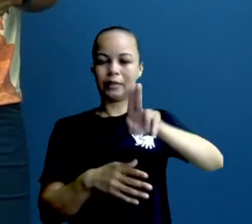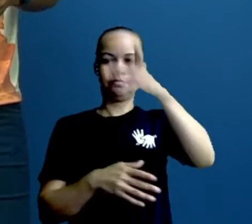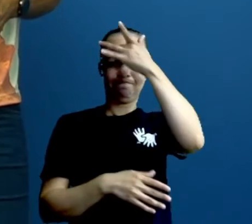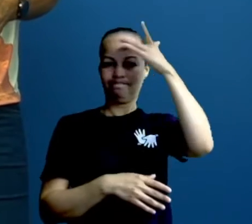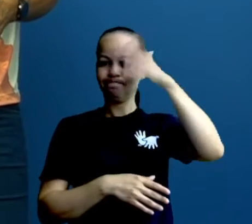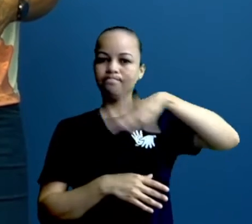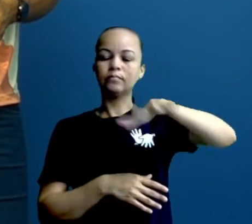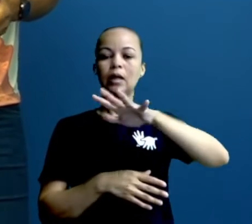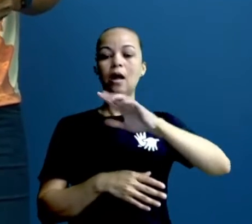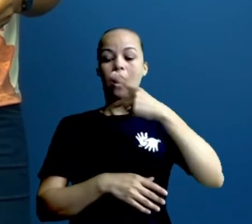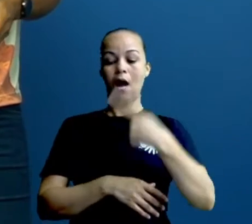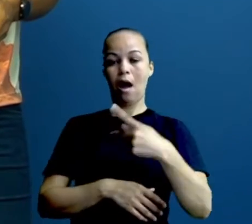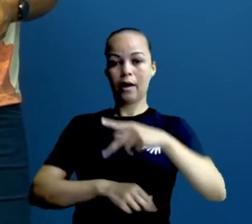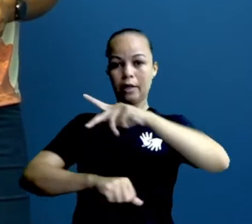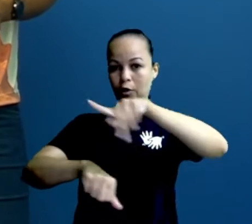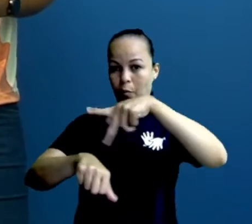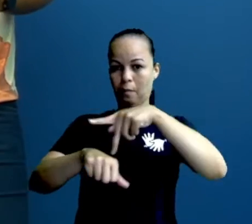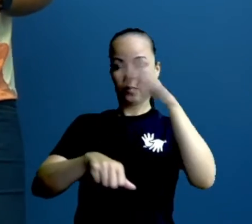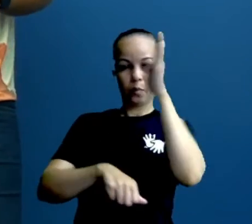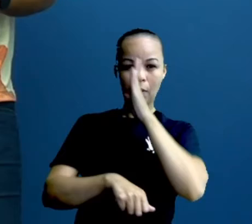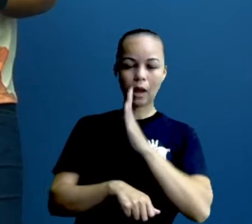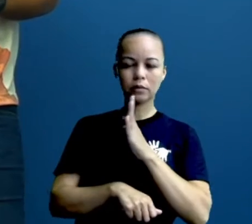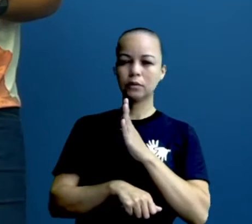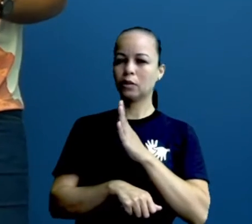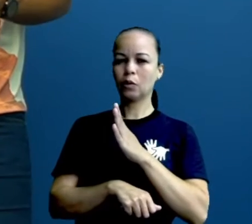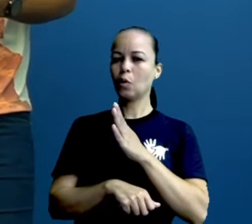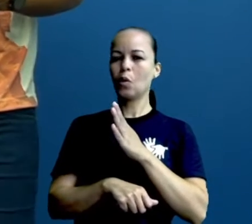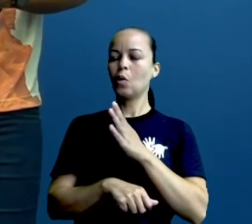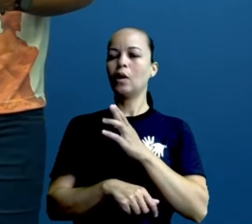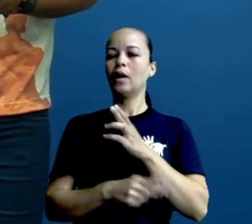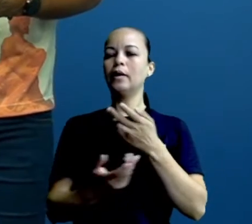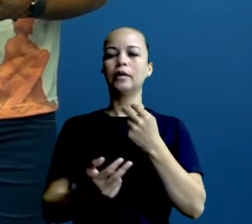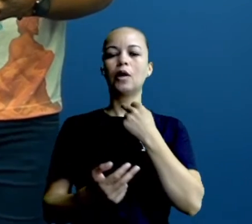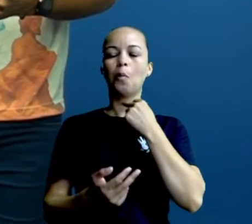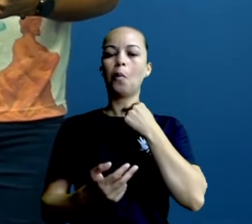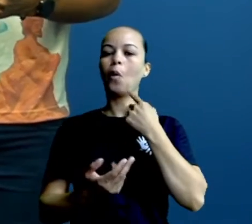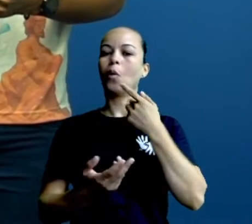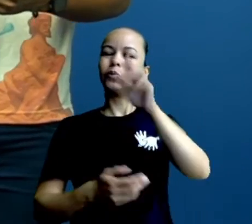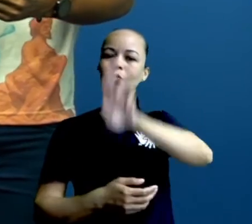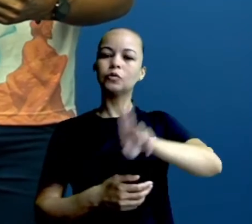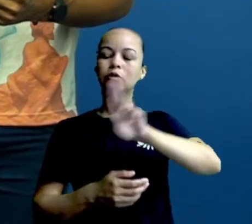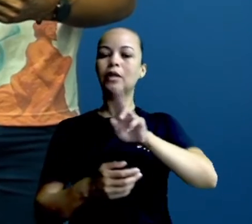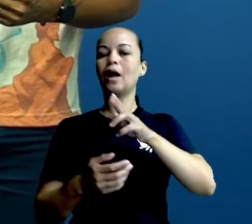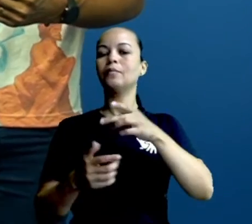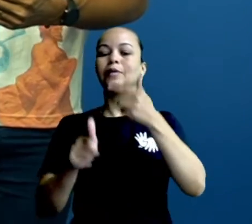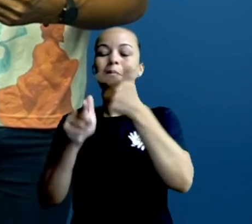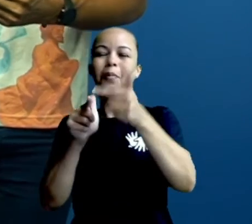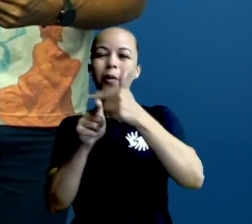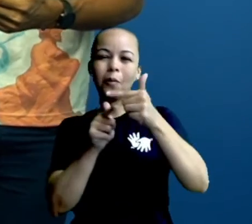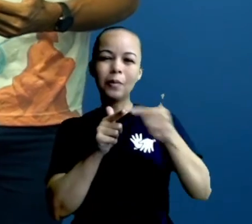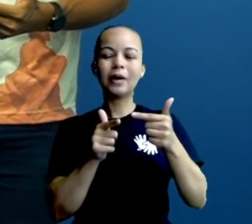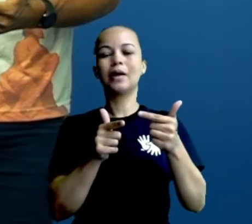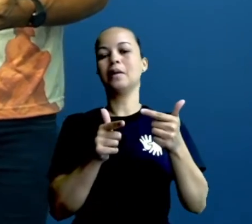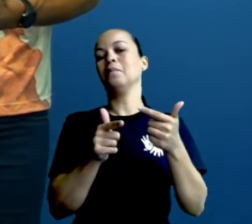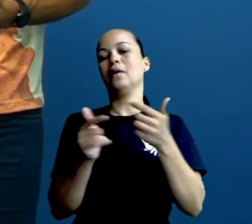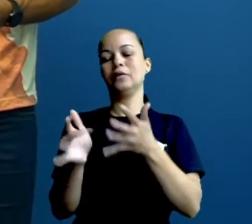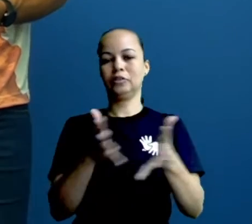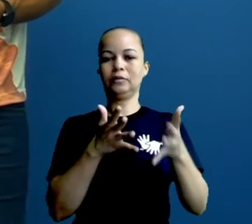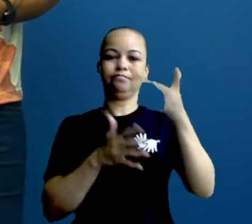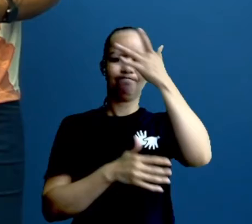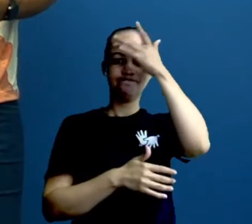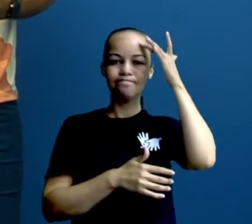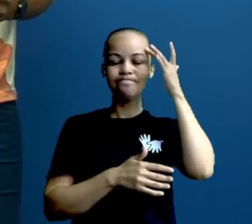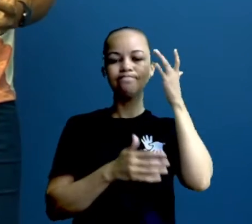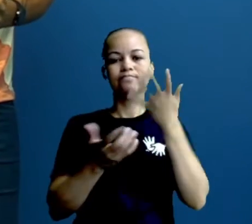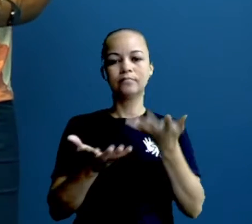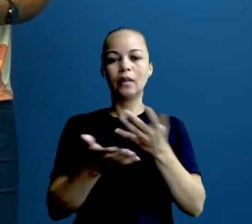pessoas aqui no nosso país, no Brasil, por causarem danos, certo? Muitas vezes irreversíveis nas